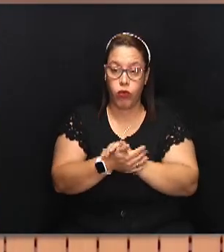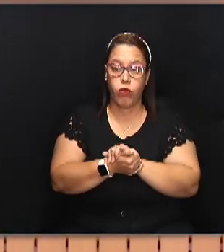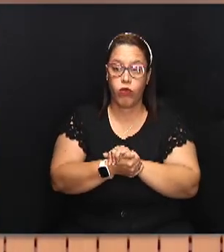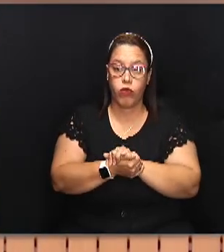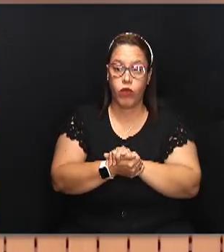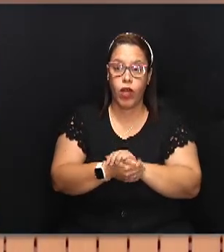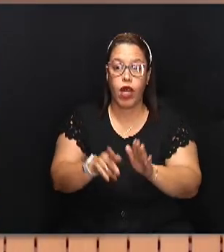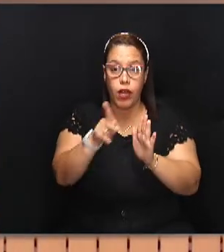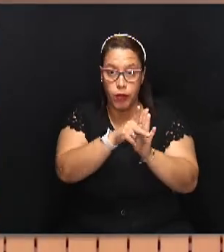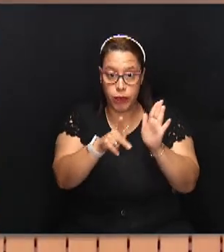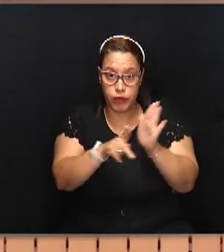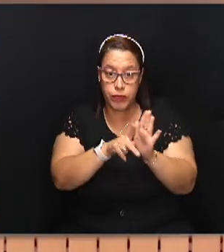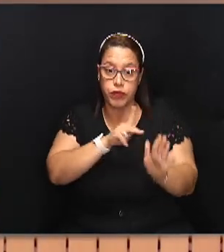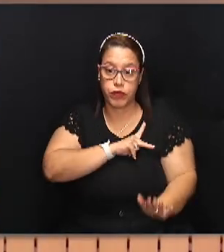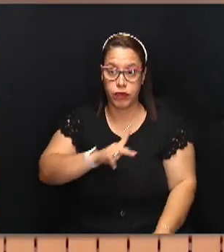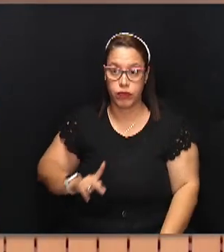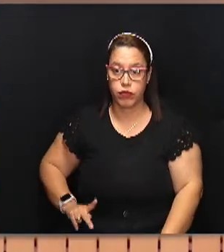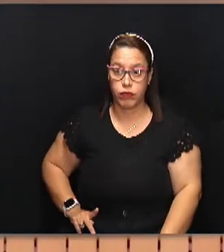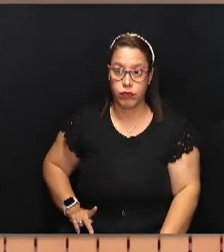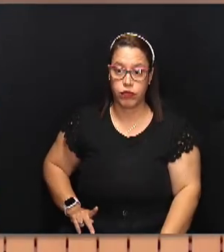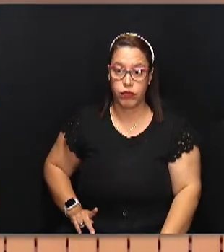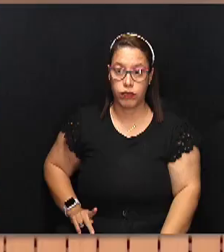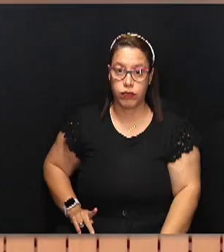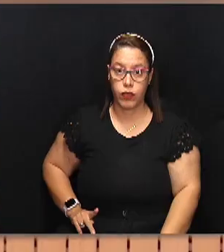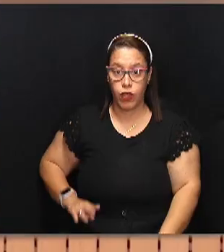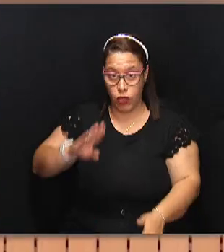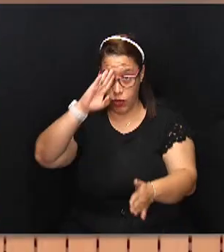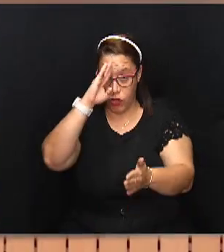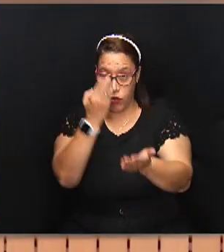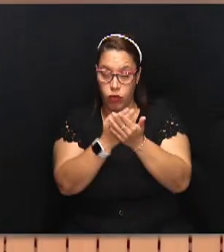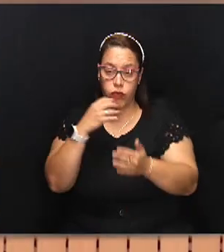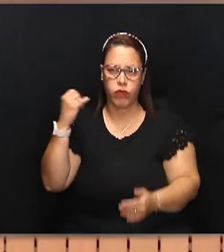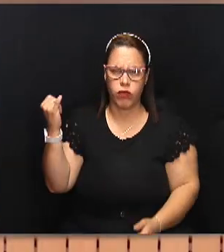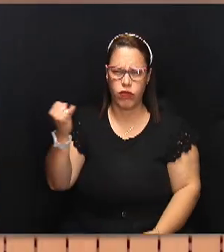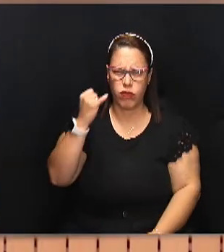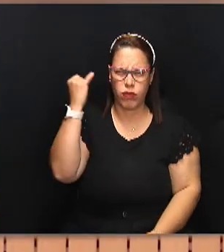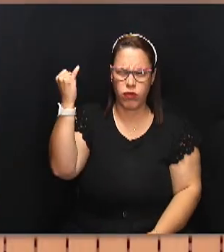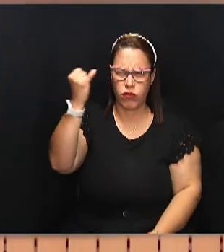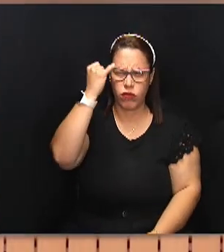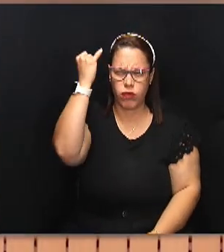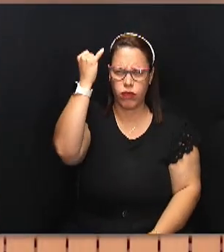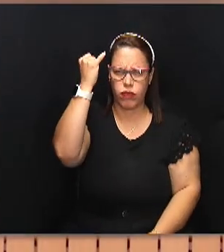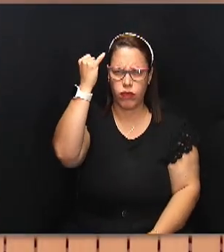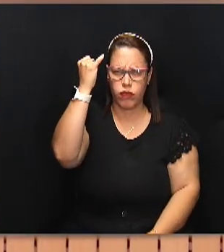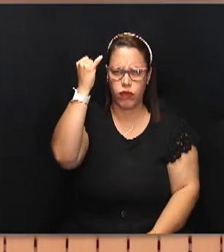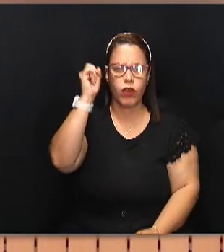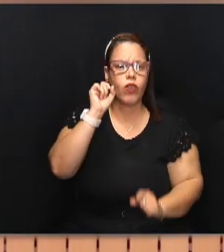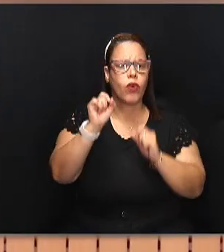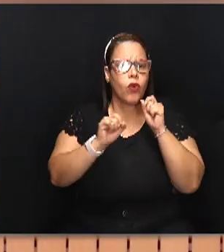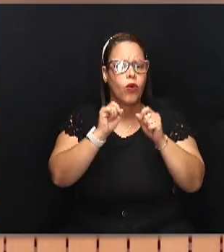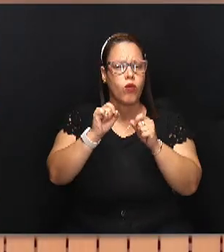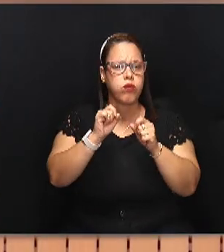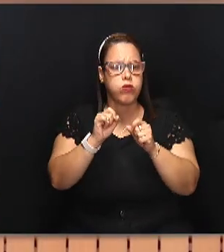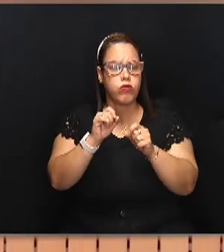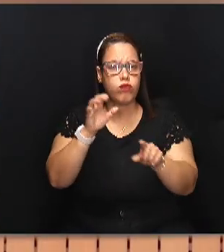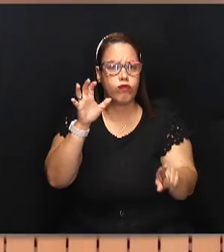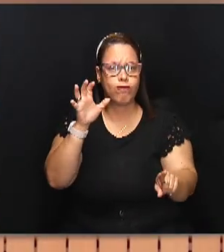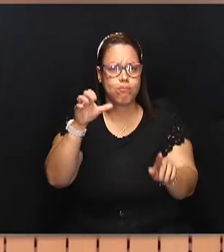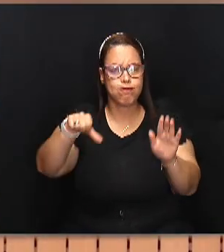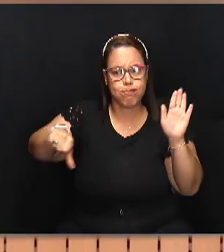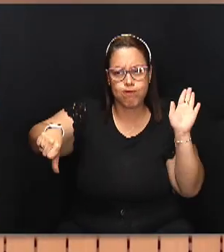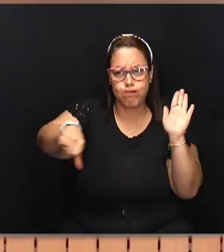Esse projeto, senhor presidente, acredito que seja de suma importância, tendo em vista a questão da punibilidade